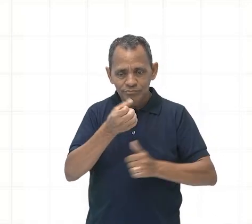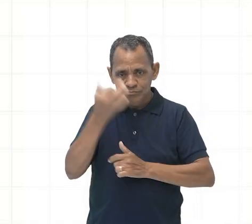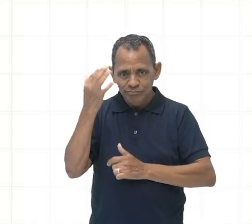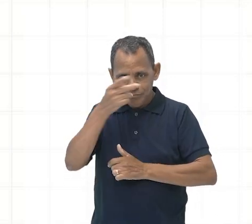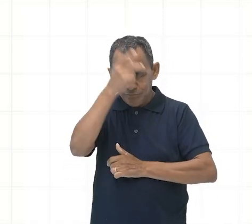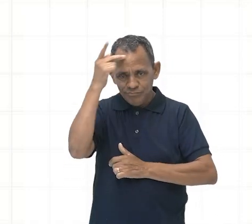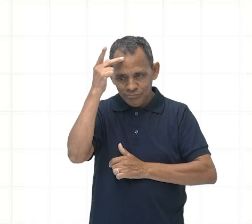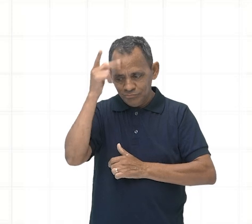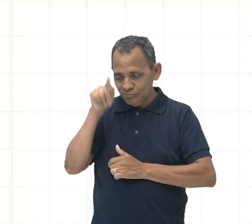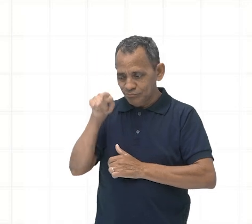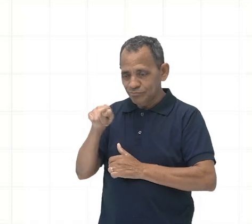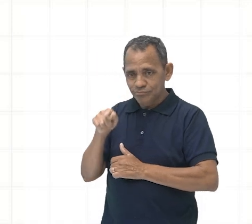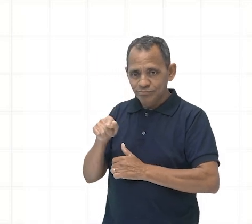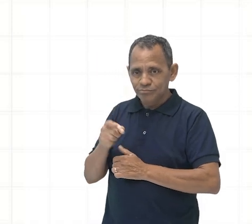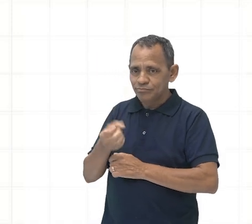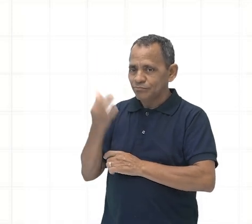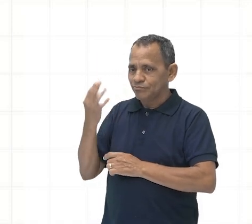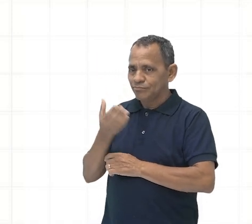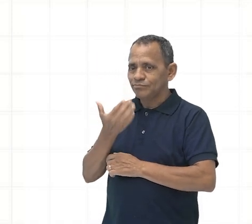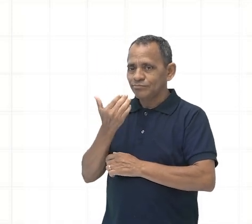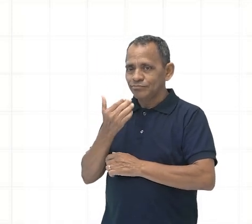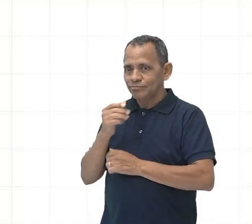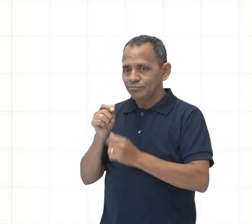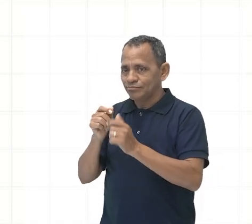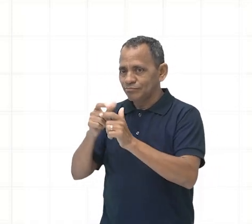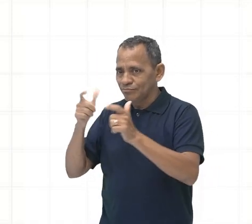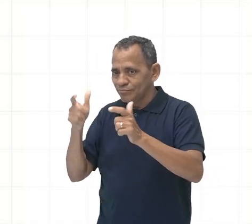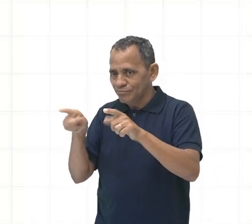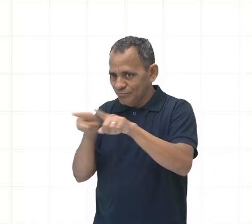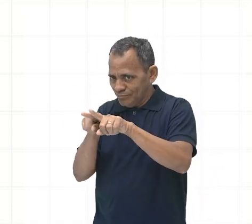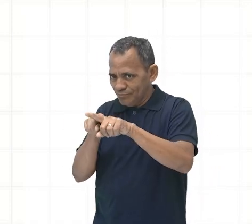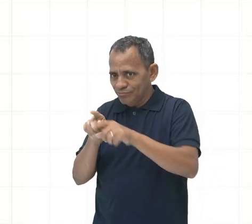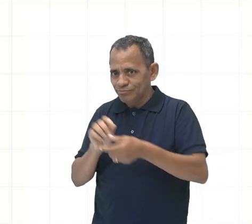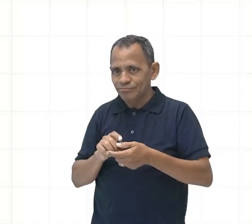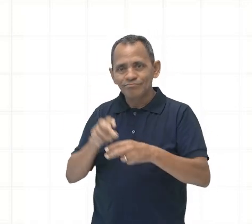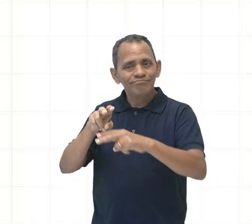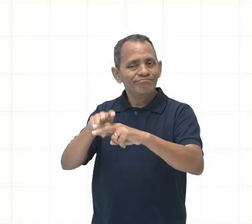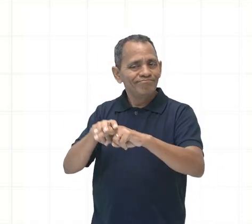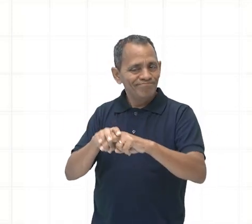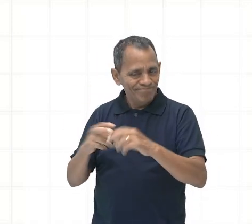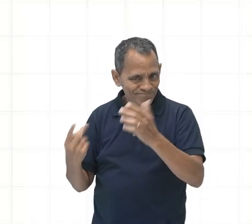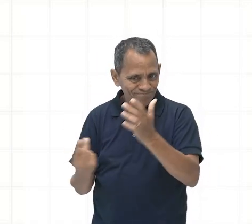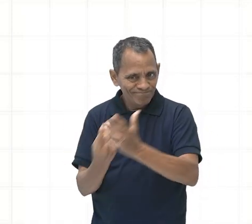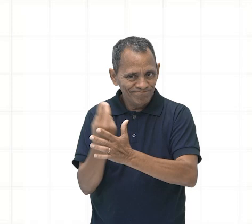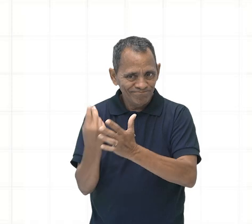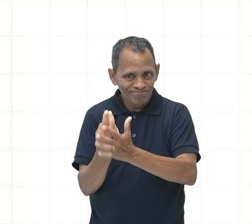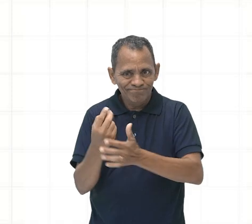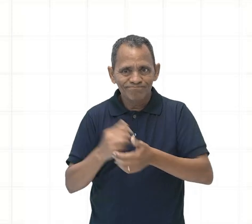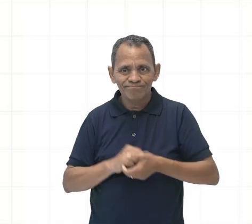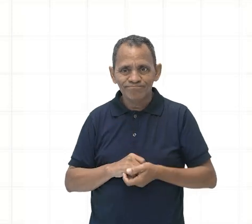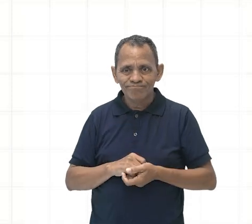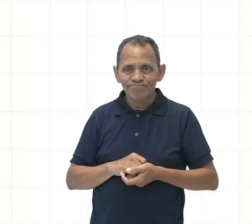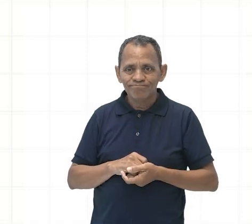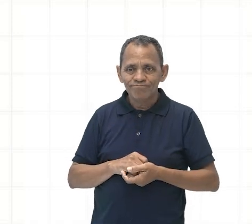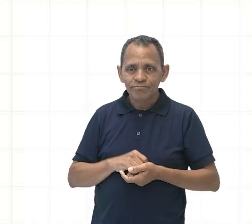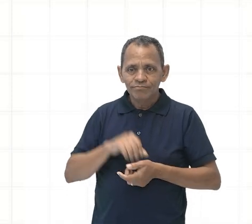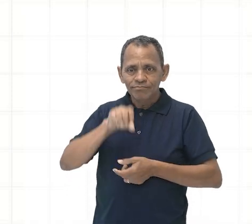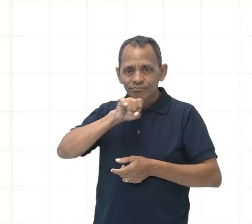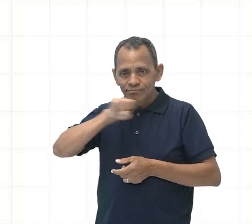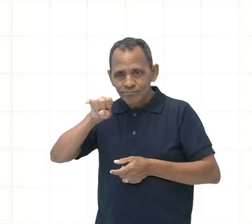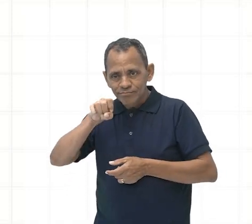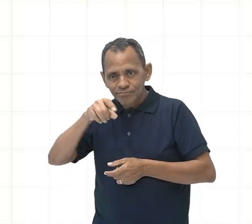de comida está aumentando. Por isso, isso aqui está errado. Se eu não